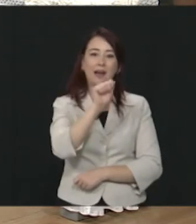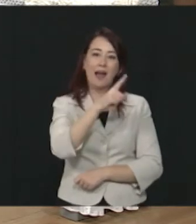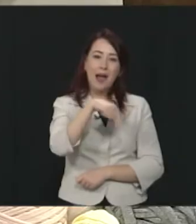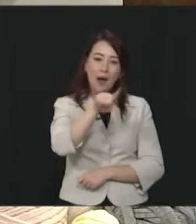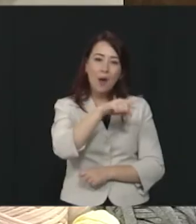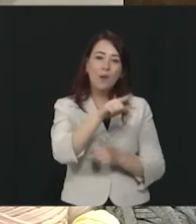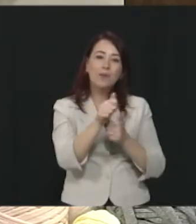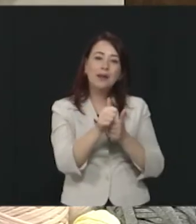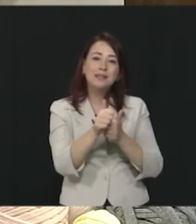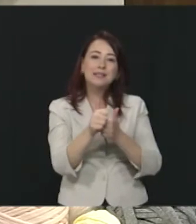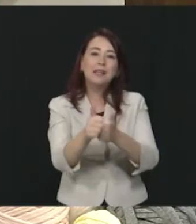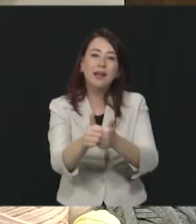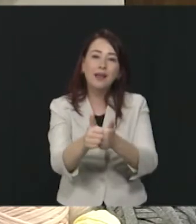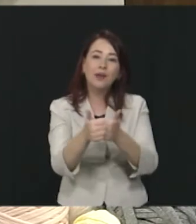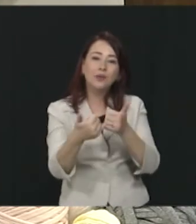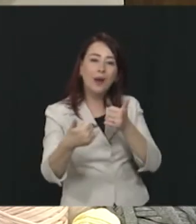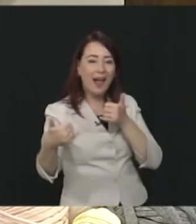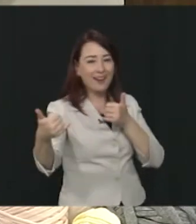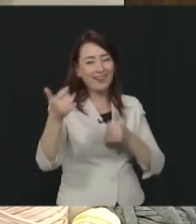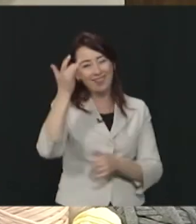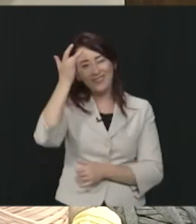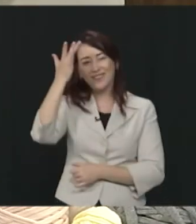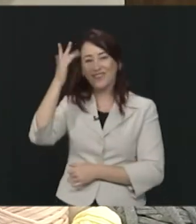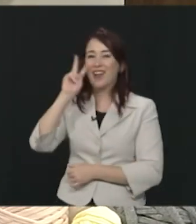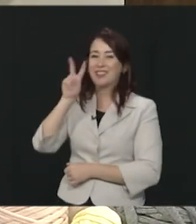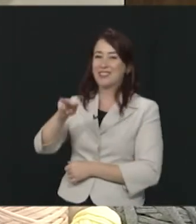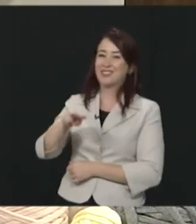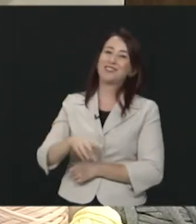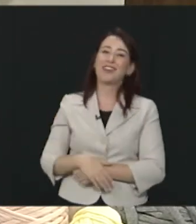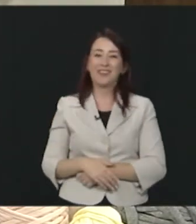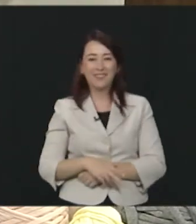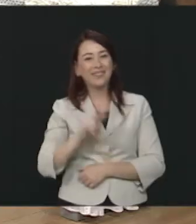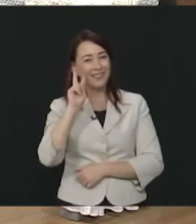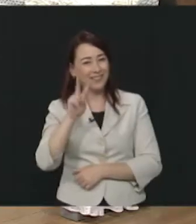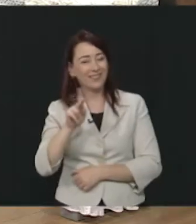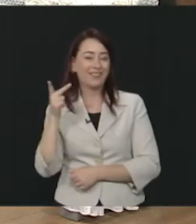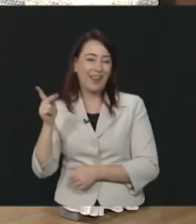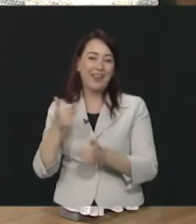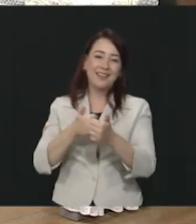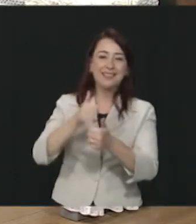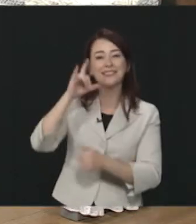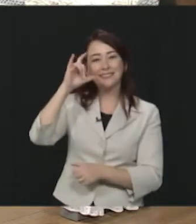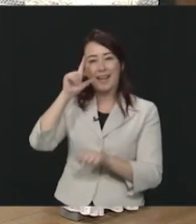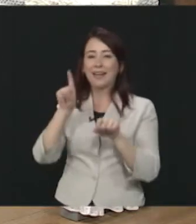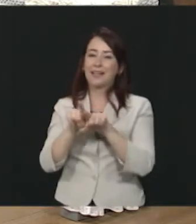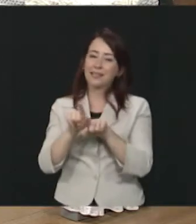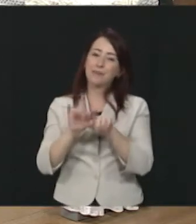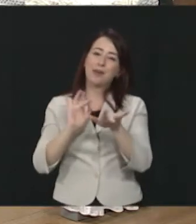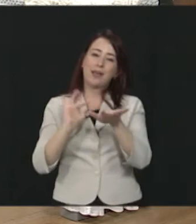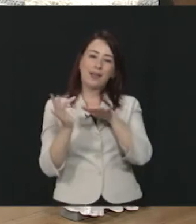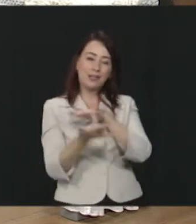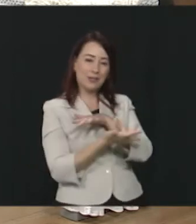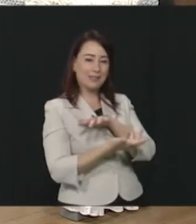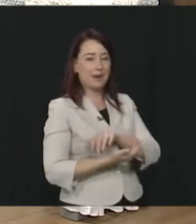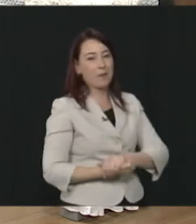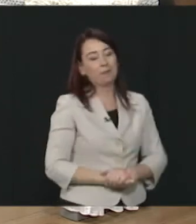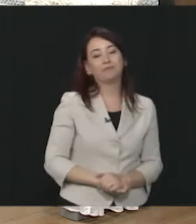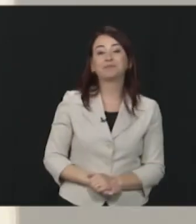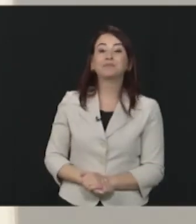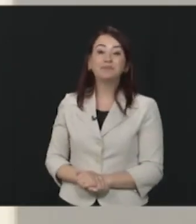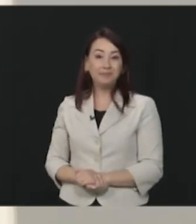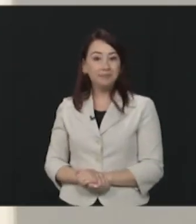a linha. Fácil de lembrar. Todo mundo acompanhando aí, Dona Anitta, nas redes sociais também. Gente, voltando a falar